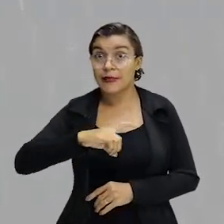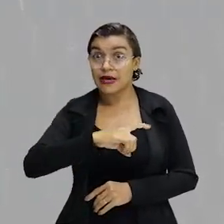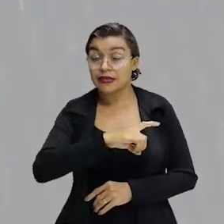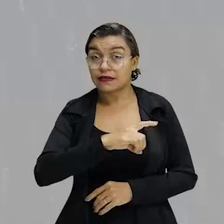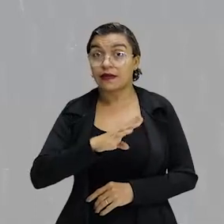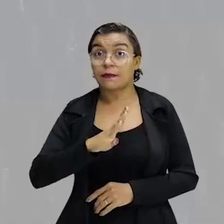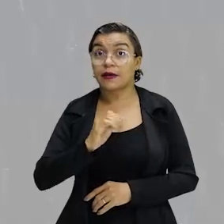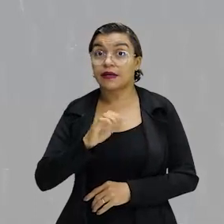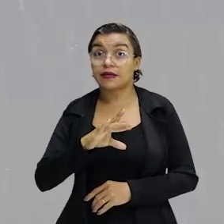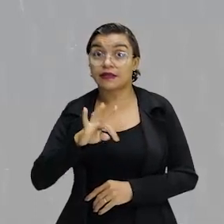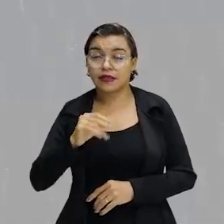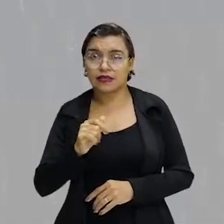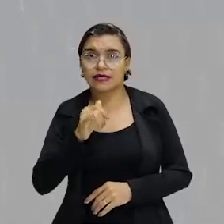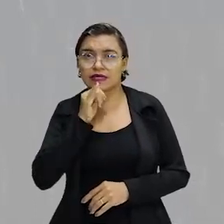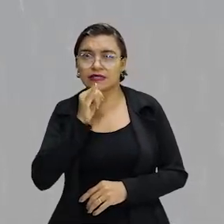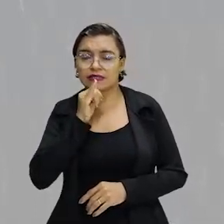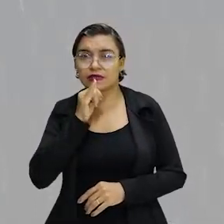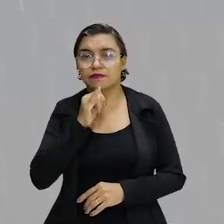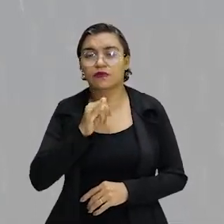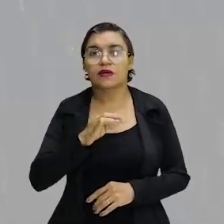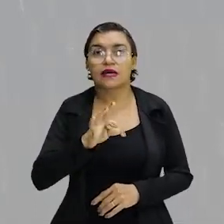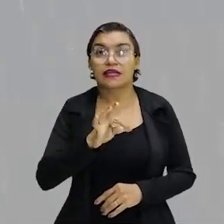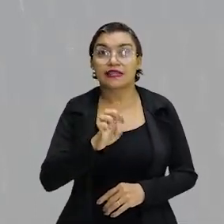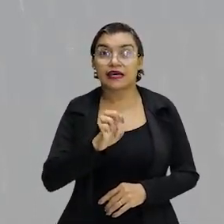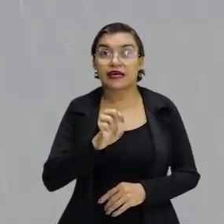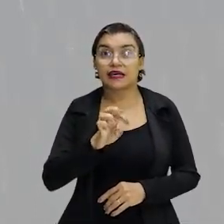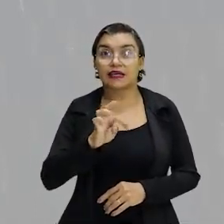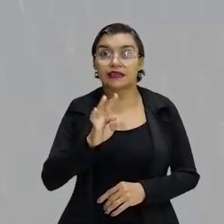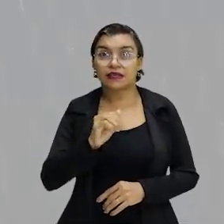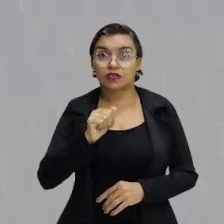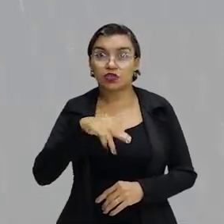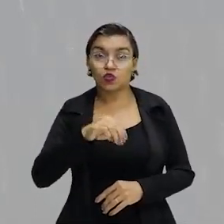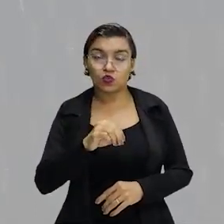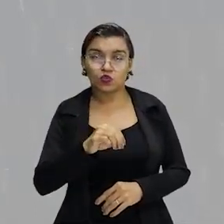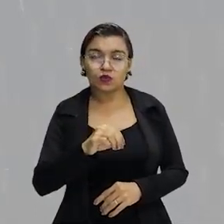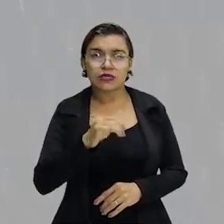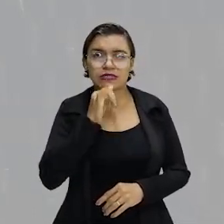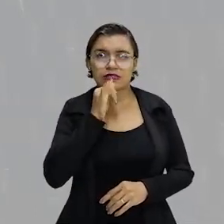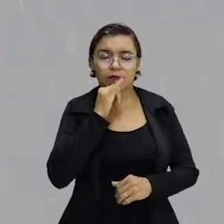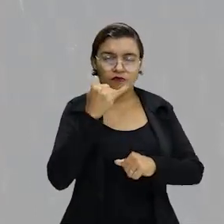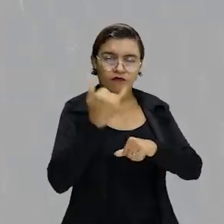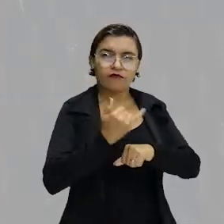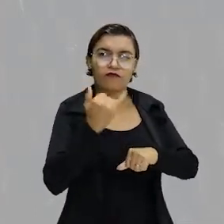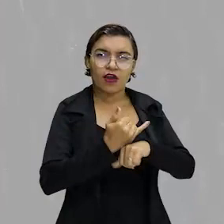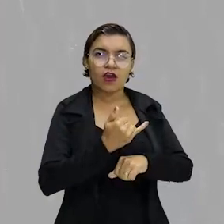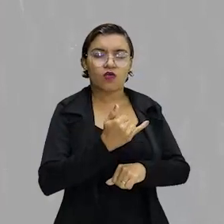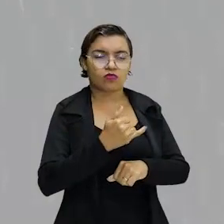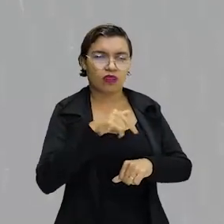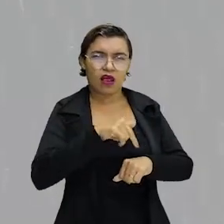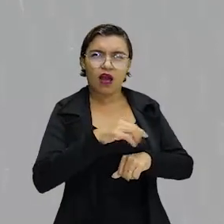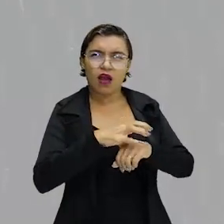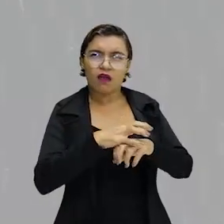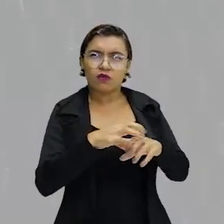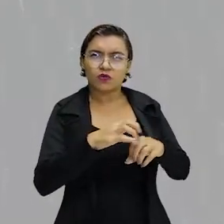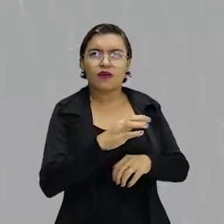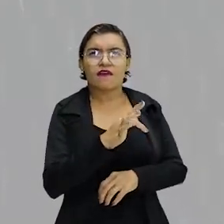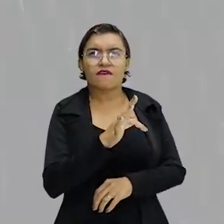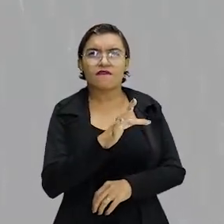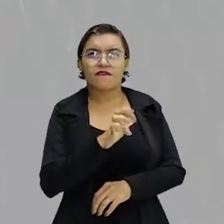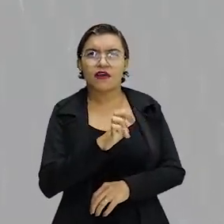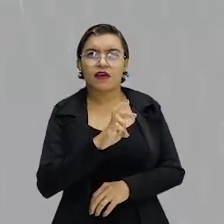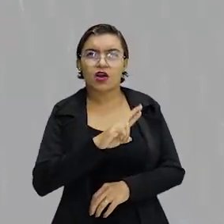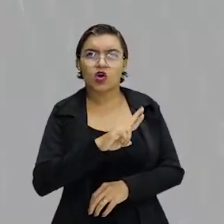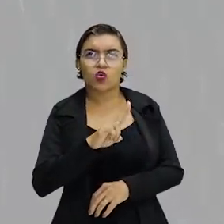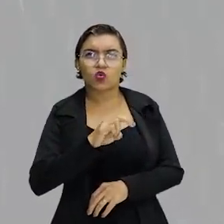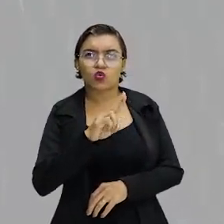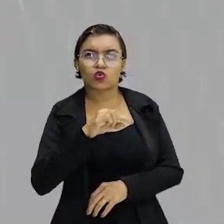produz o tétano. Sabe ferrugem de prego? Pois é, lá no ferrugem você vai encontrar endósporos da